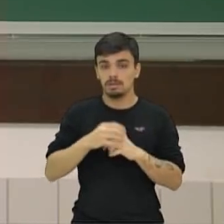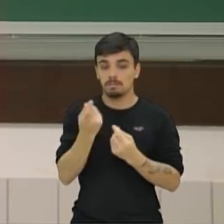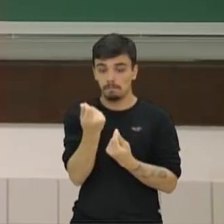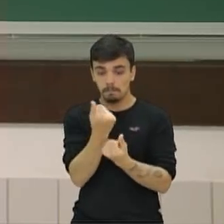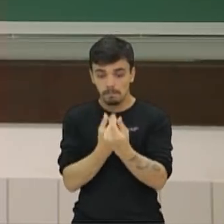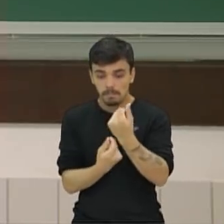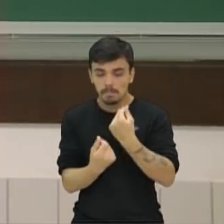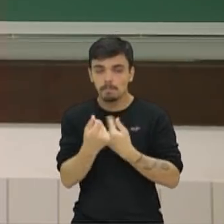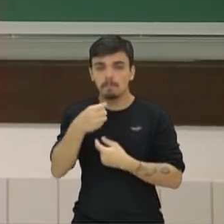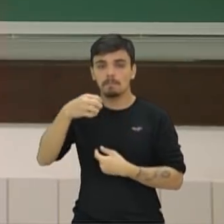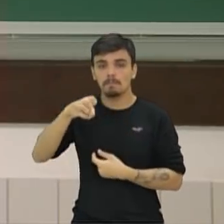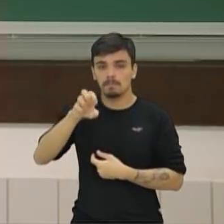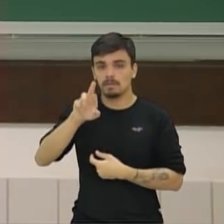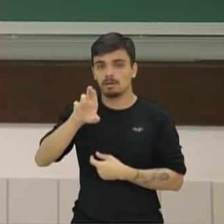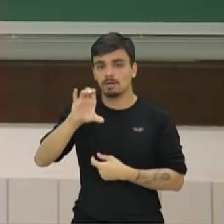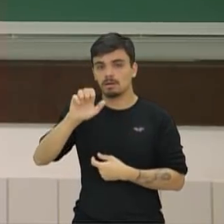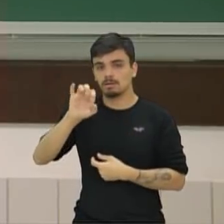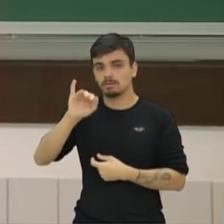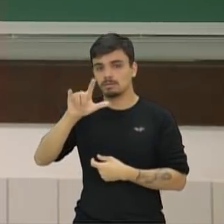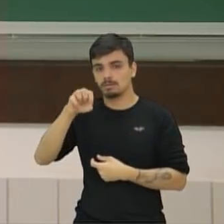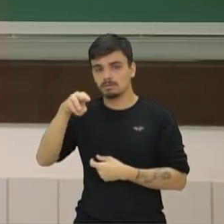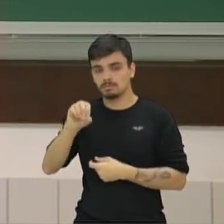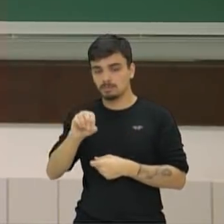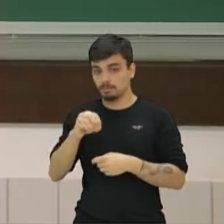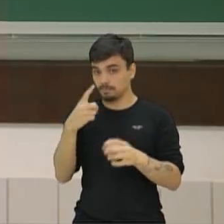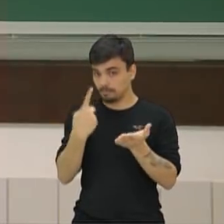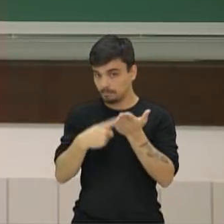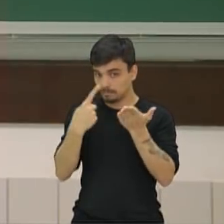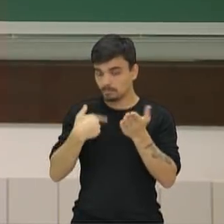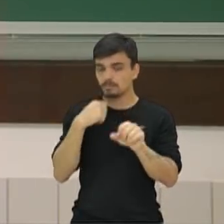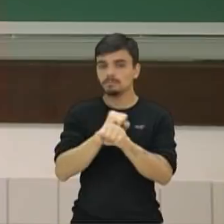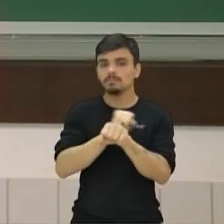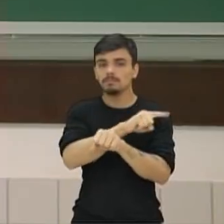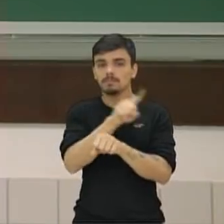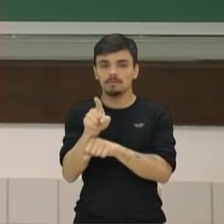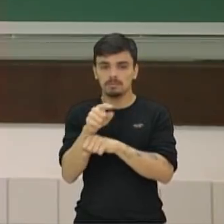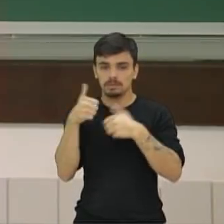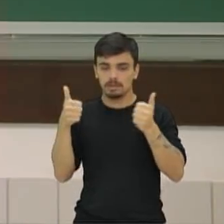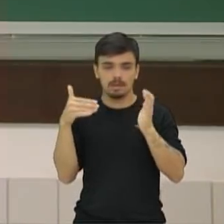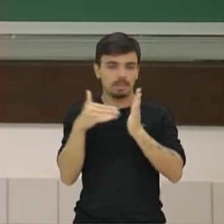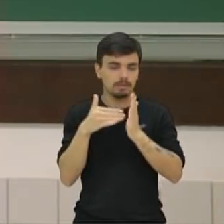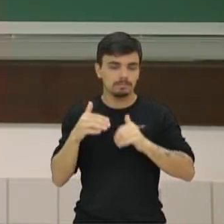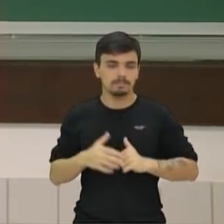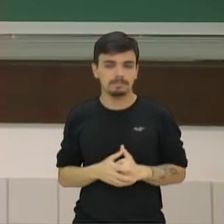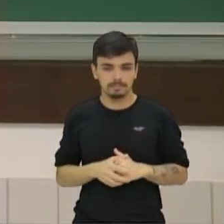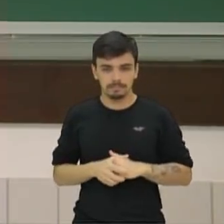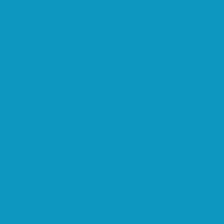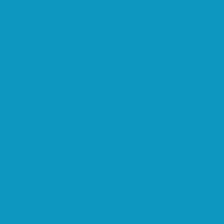mercantilismo. Combinado? Eu espero vocês sem falta. Até lá!